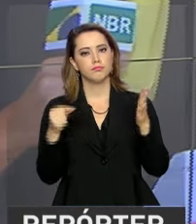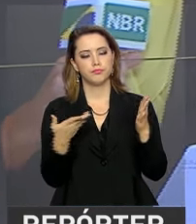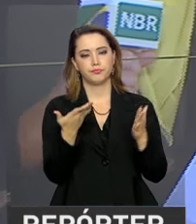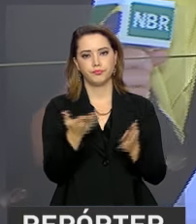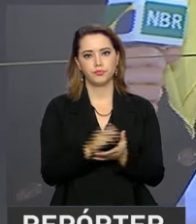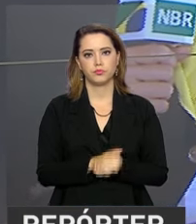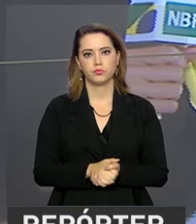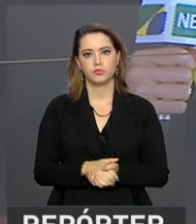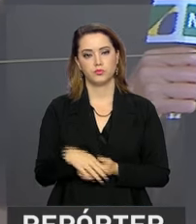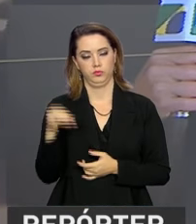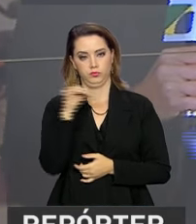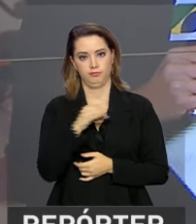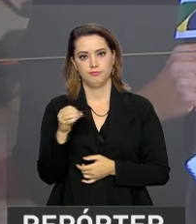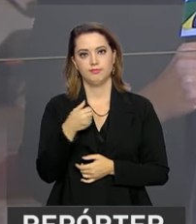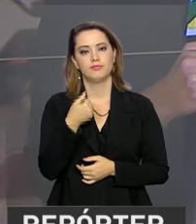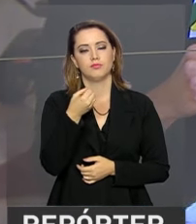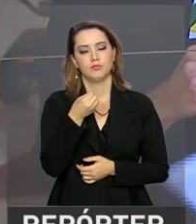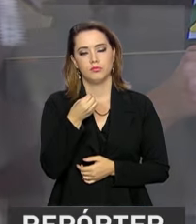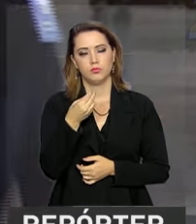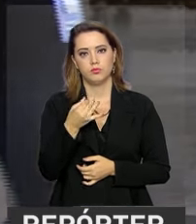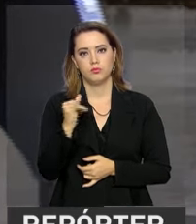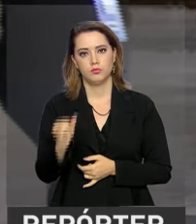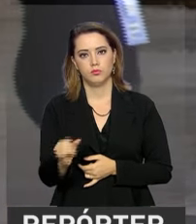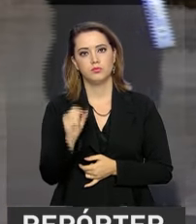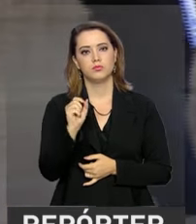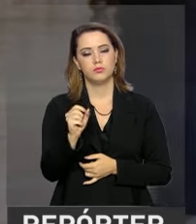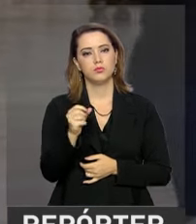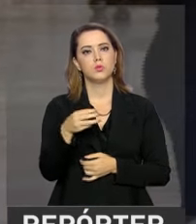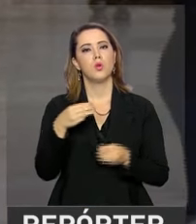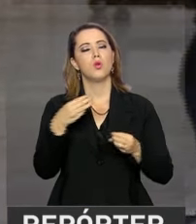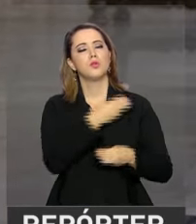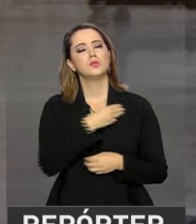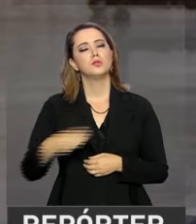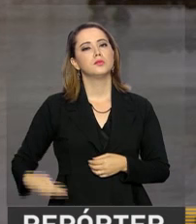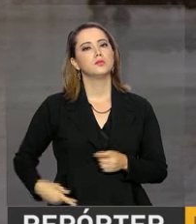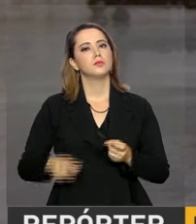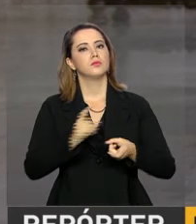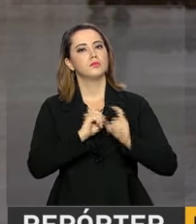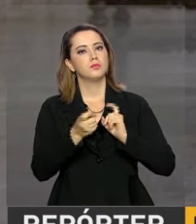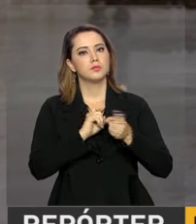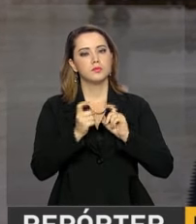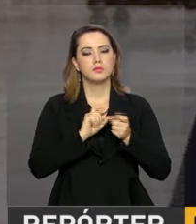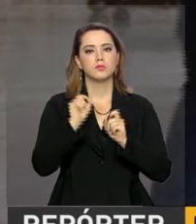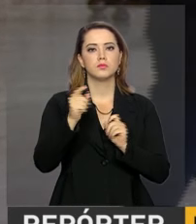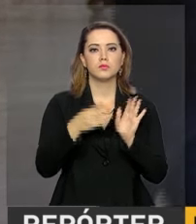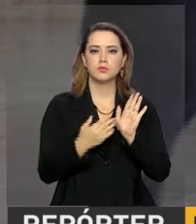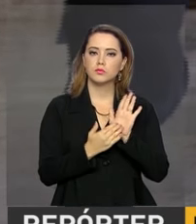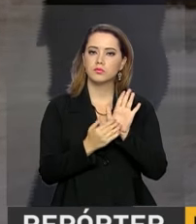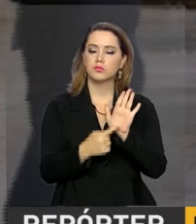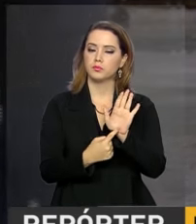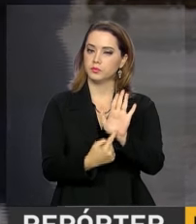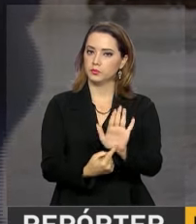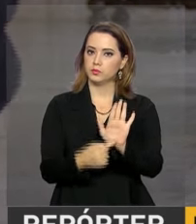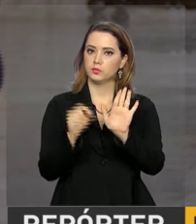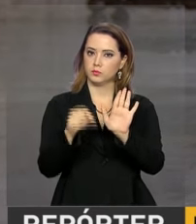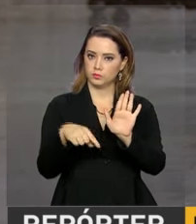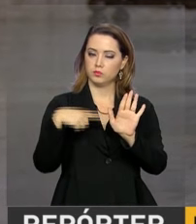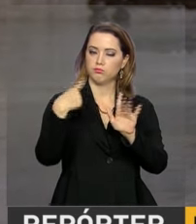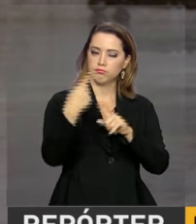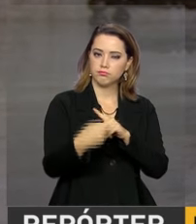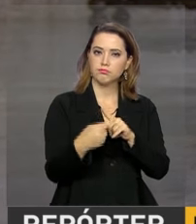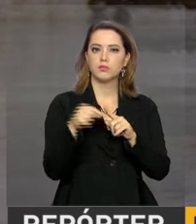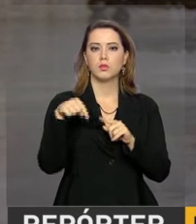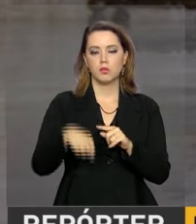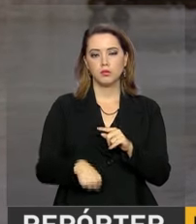Paola oi Dani bom dia o ministro da Fazenda Henrique Meirelles deve apresentar daqui a pouco em uma coletiva aqui no Palácio do